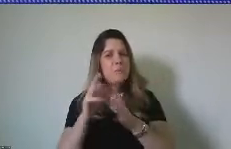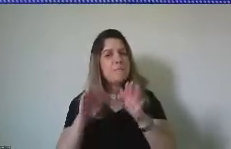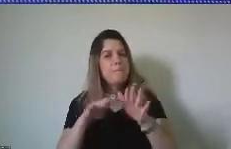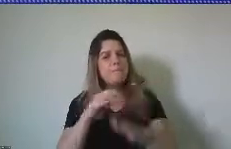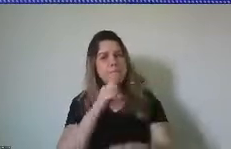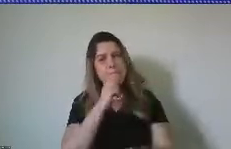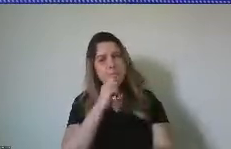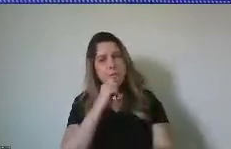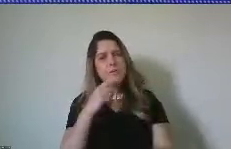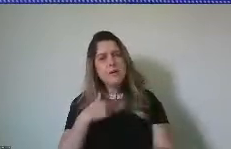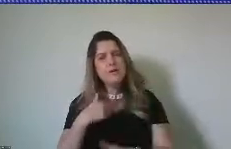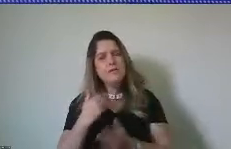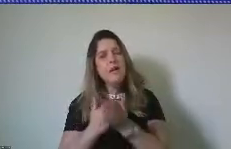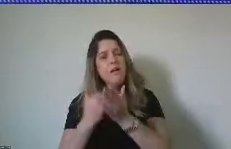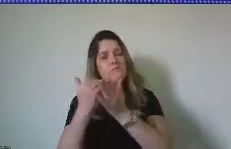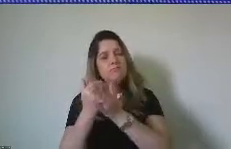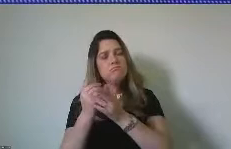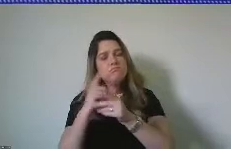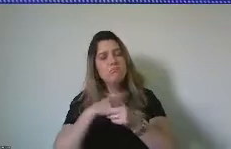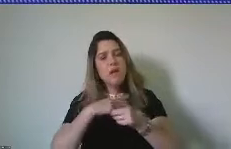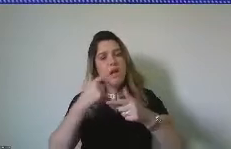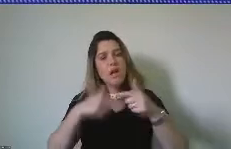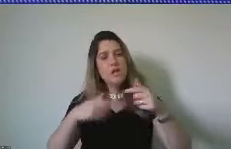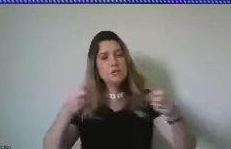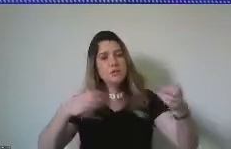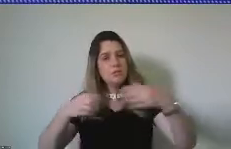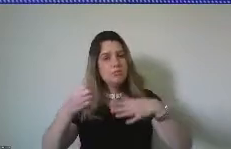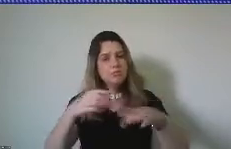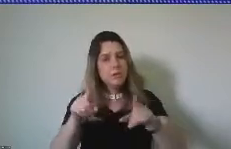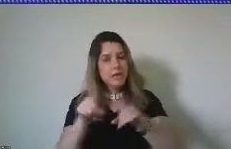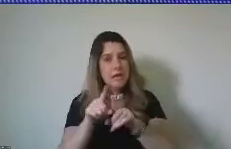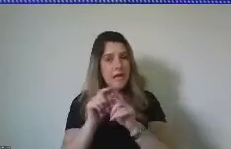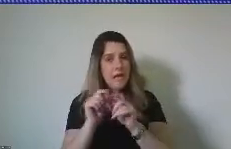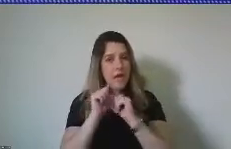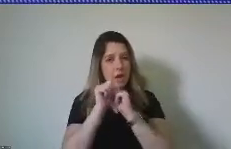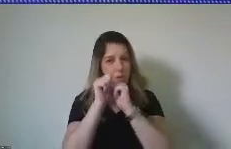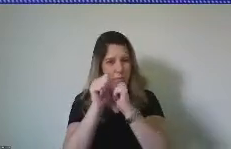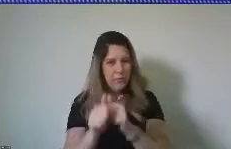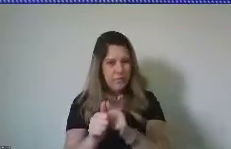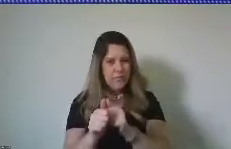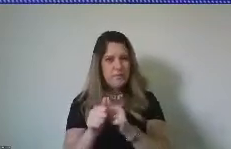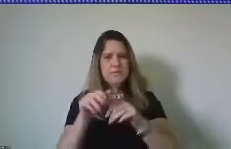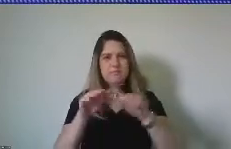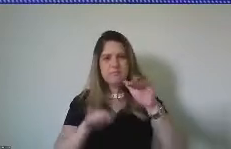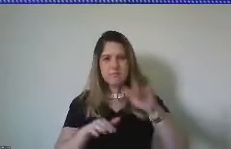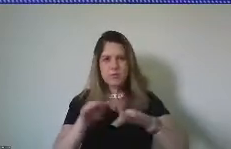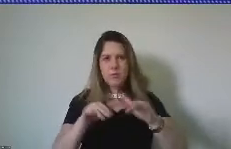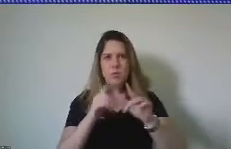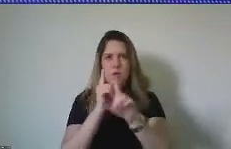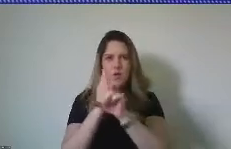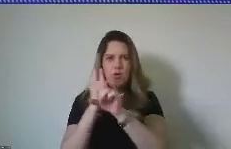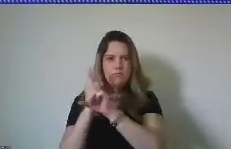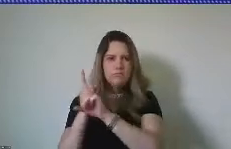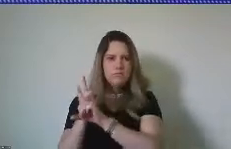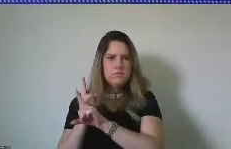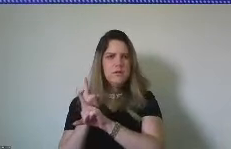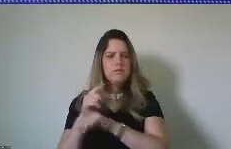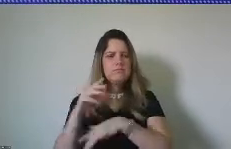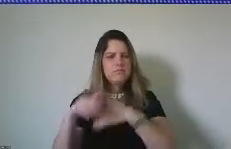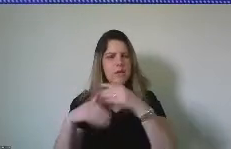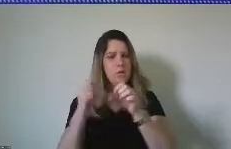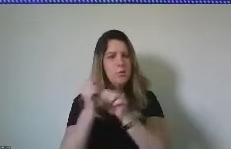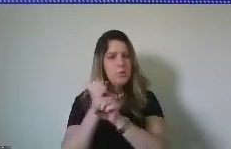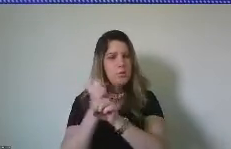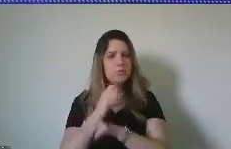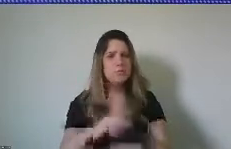não foi feita assim acompanhando esse aqui também tu incremento que tem muito dos bens e a construção